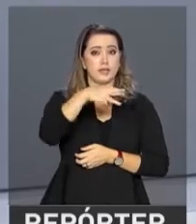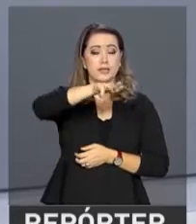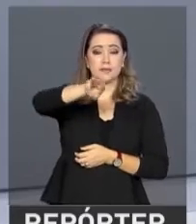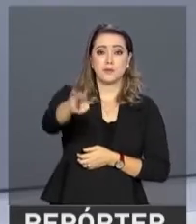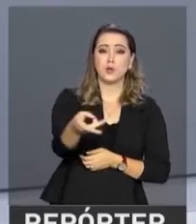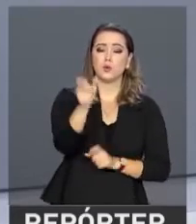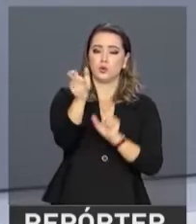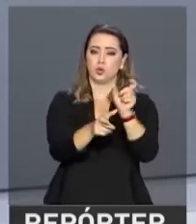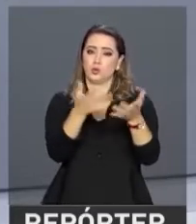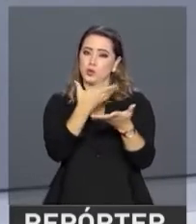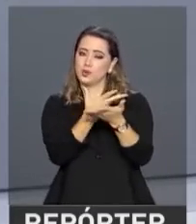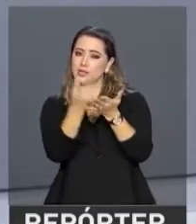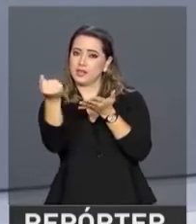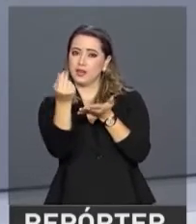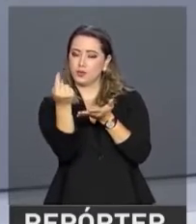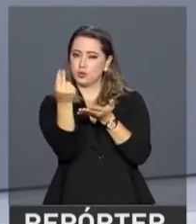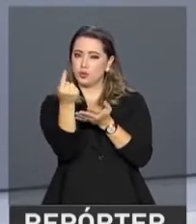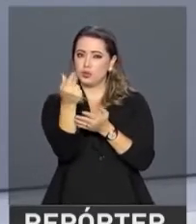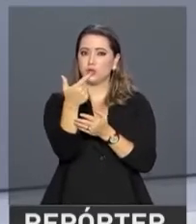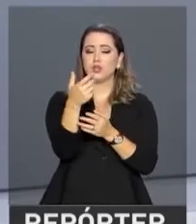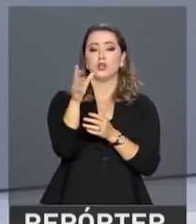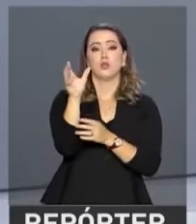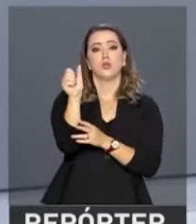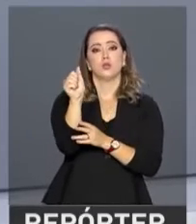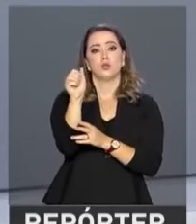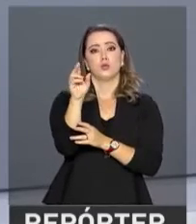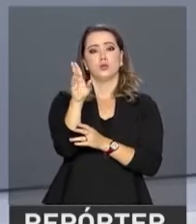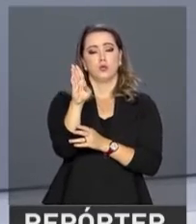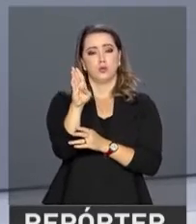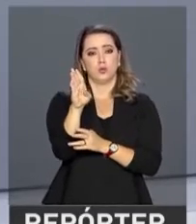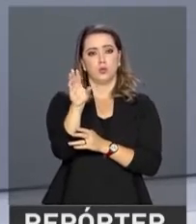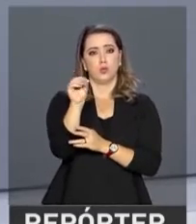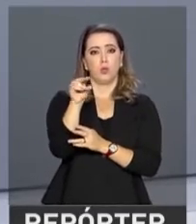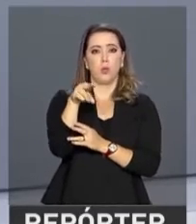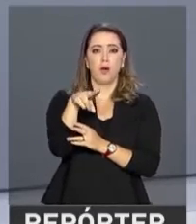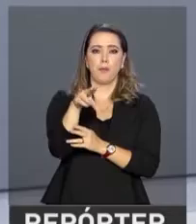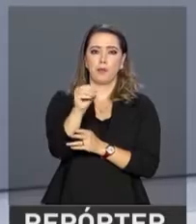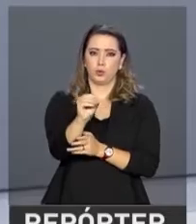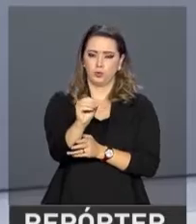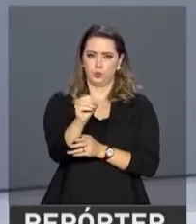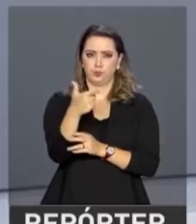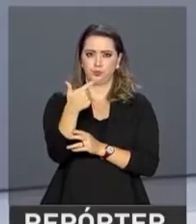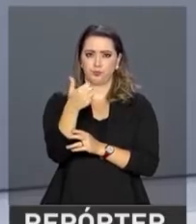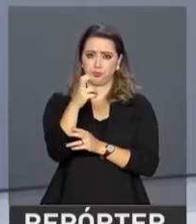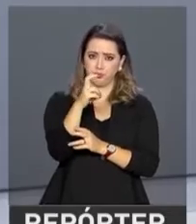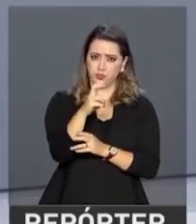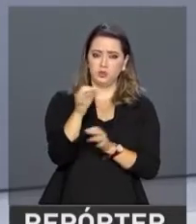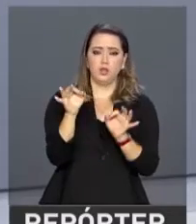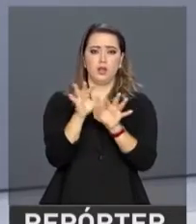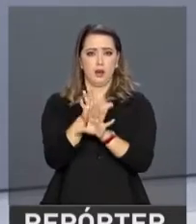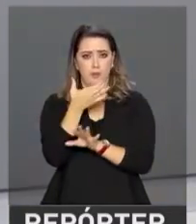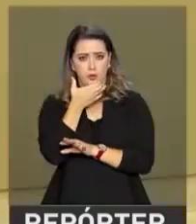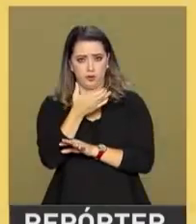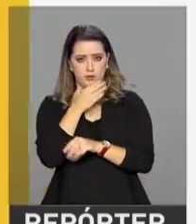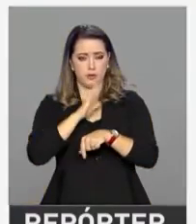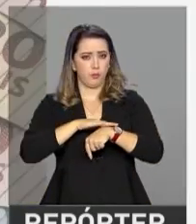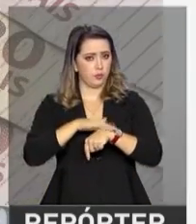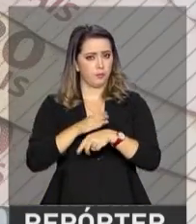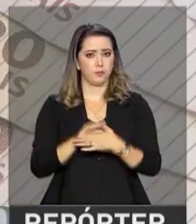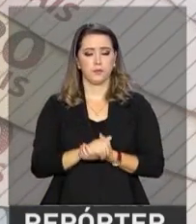o abono salarial ano-base 2015 o prazo para retirar o dinheiro terminou no último mês de dezembro